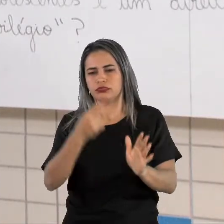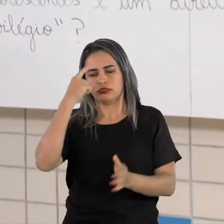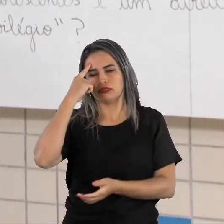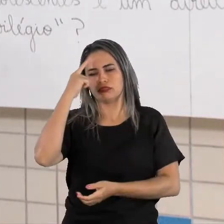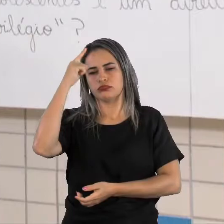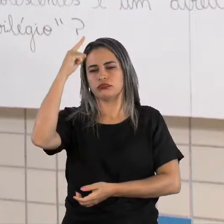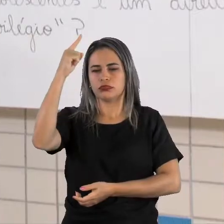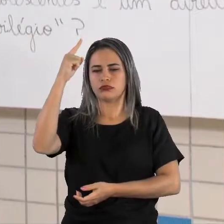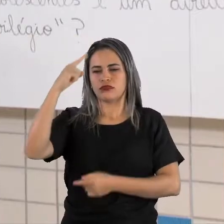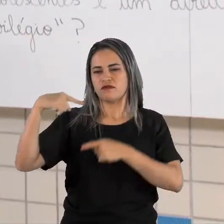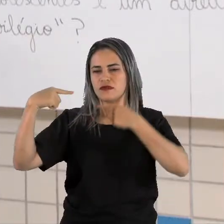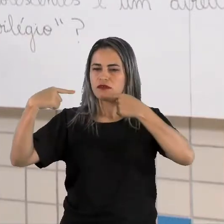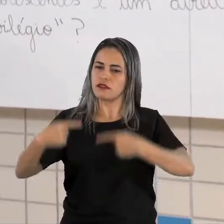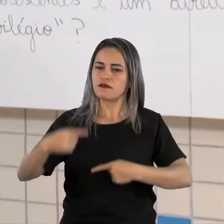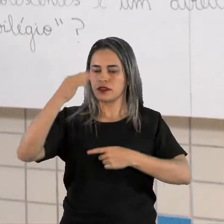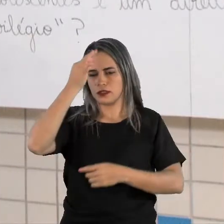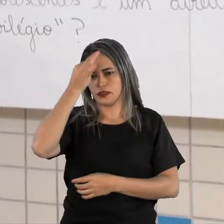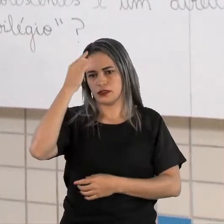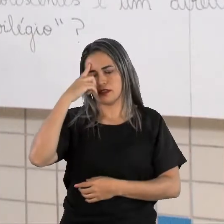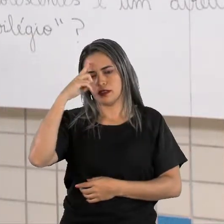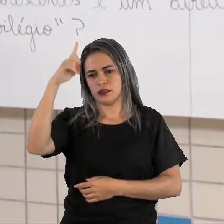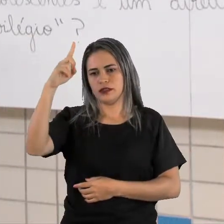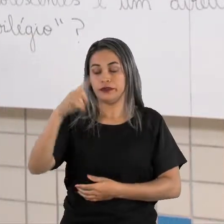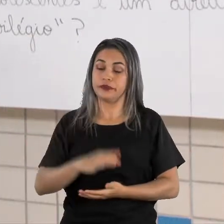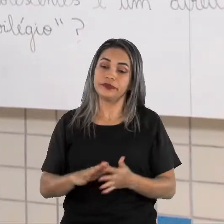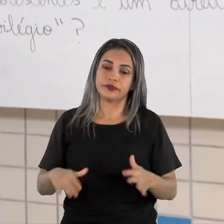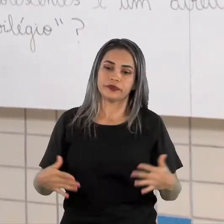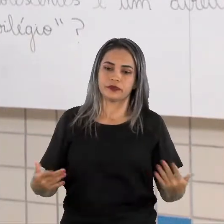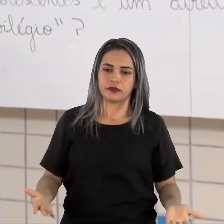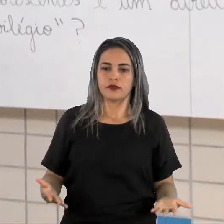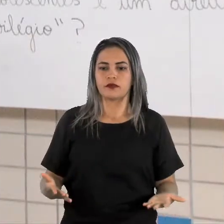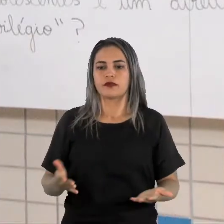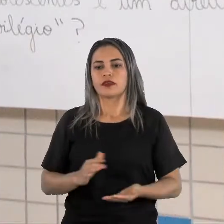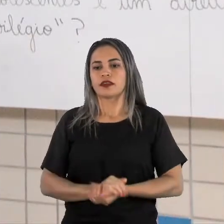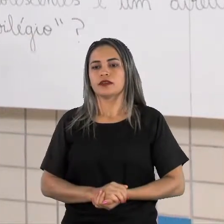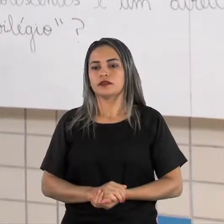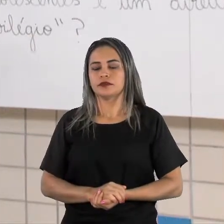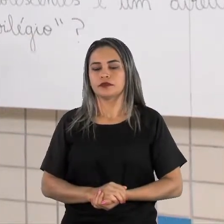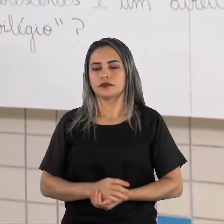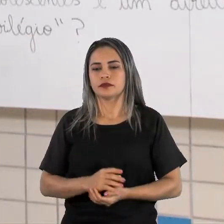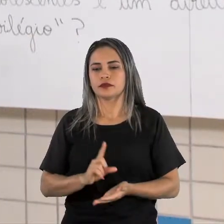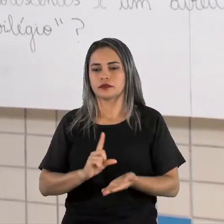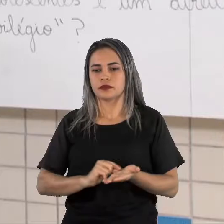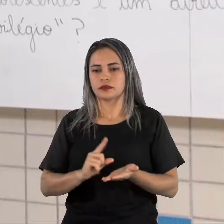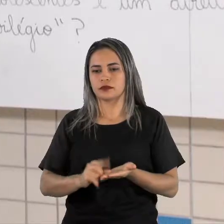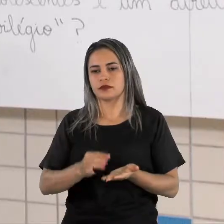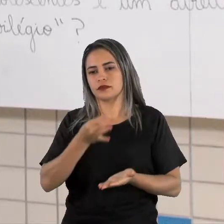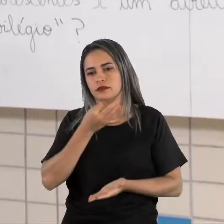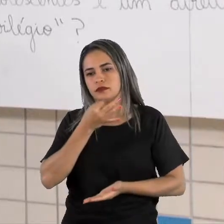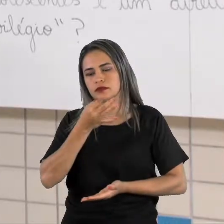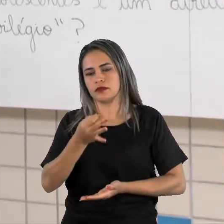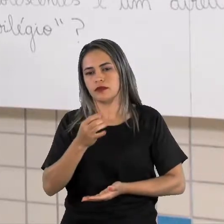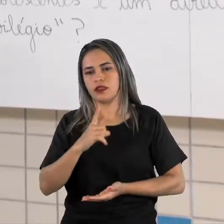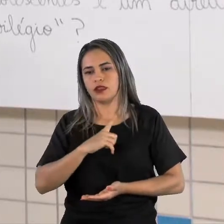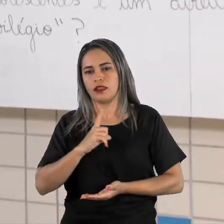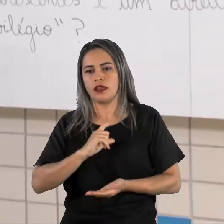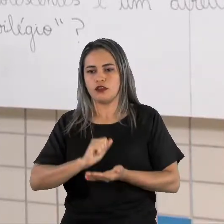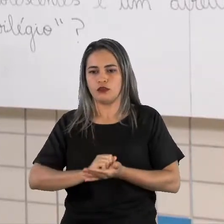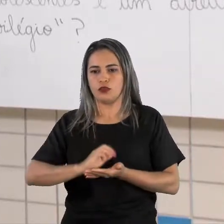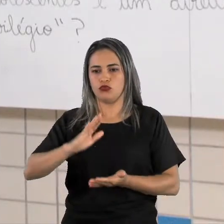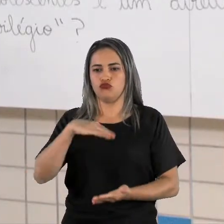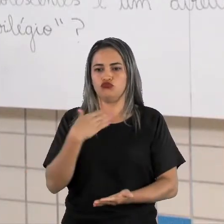ele vai defender essa ideia. Então, o artigo de opinião que nós vamos ler agora, que está lá no bloco de estudo